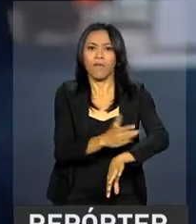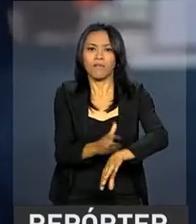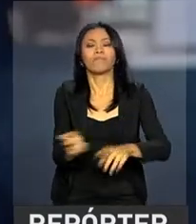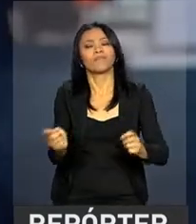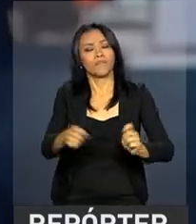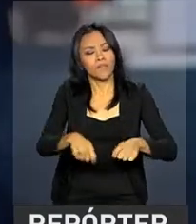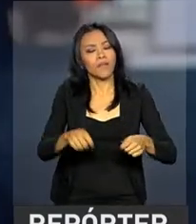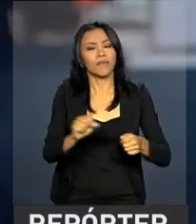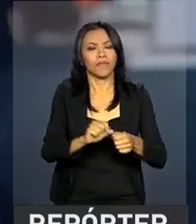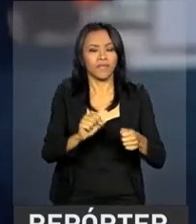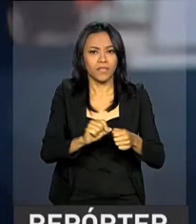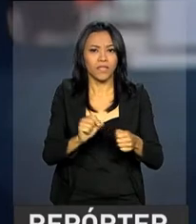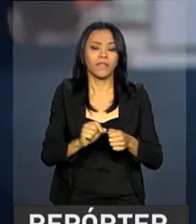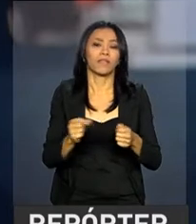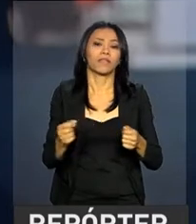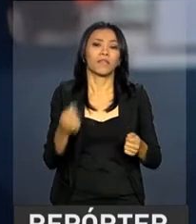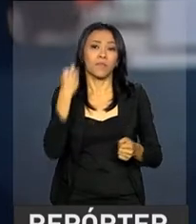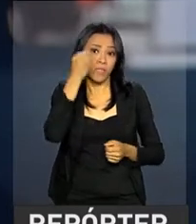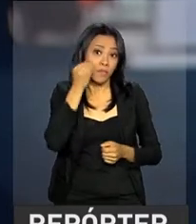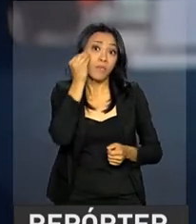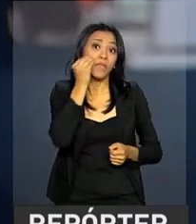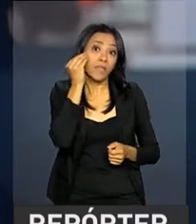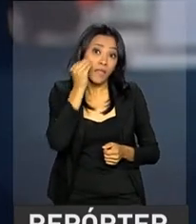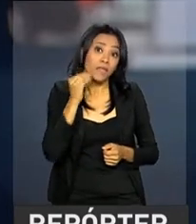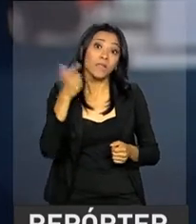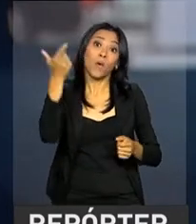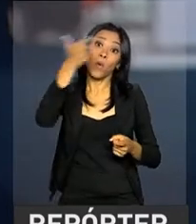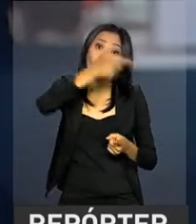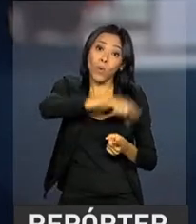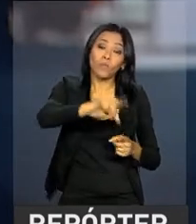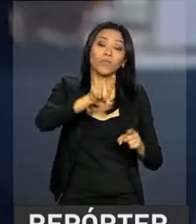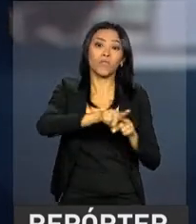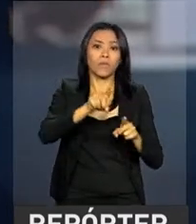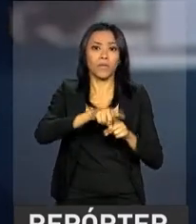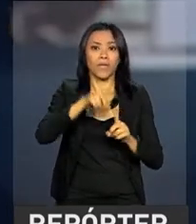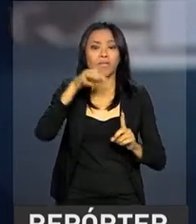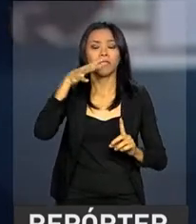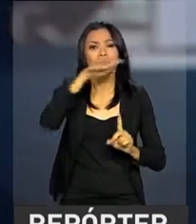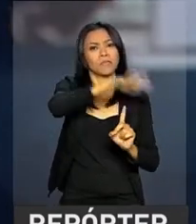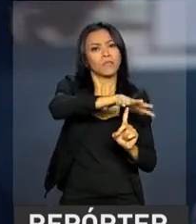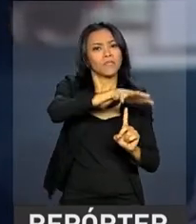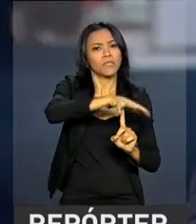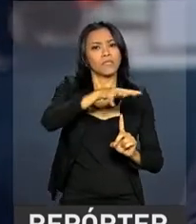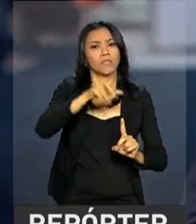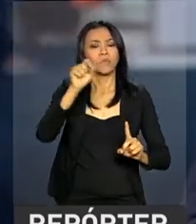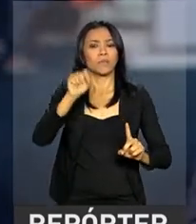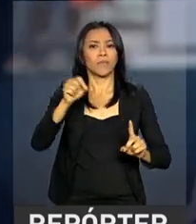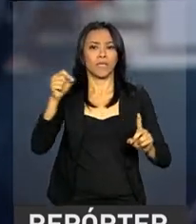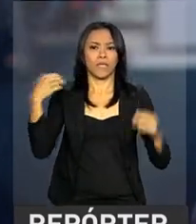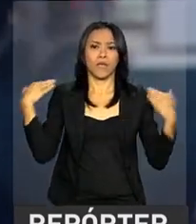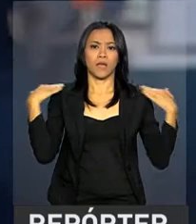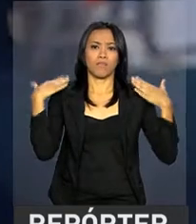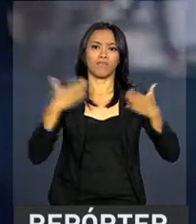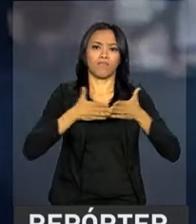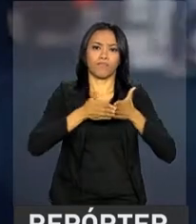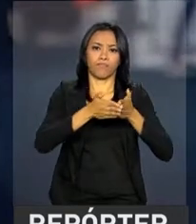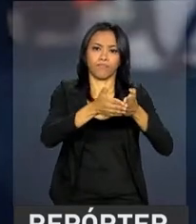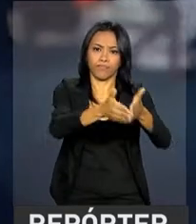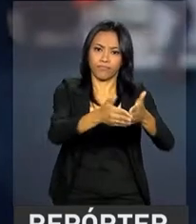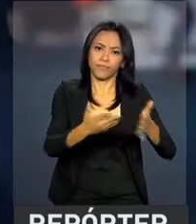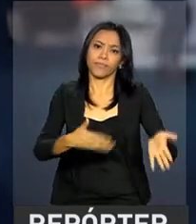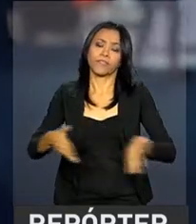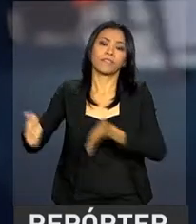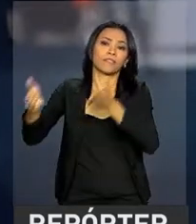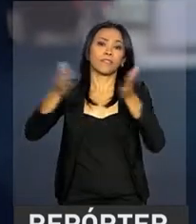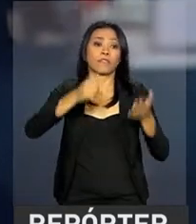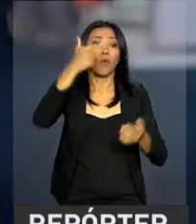uma experiência semelhante no estande da Marinha, só que de navegação, né? Uma experiência de navegação. Já o Exército